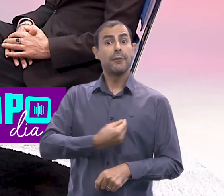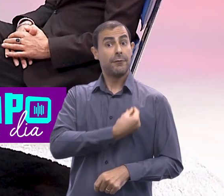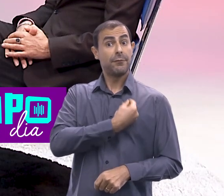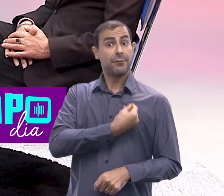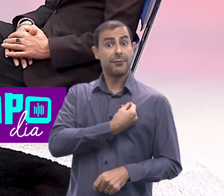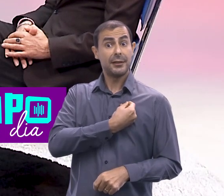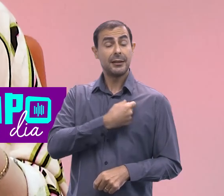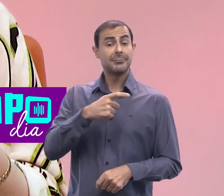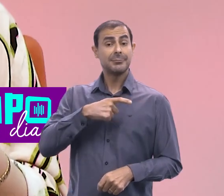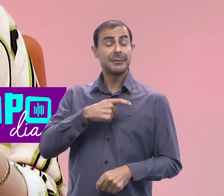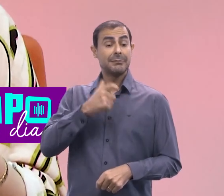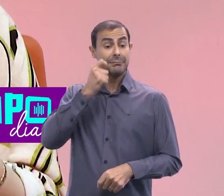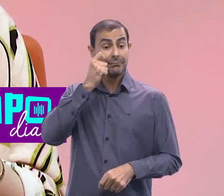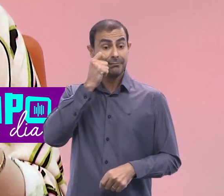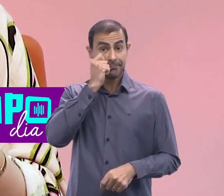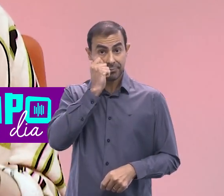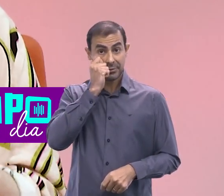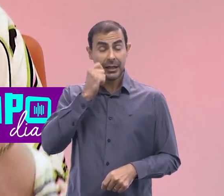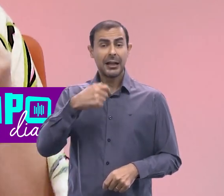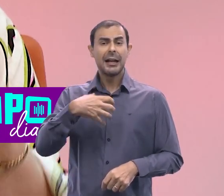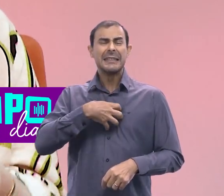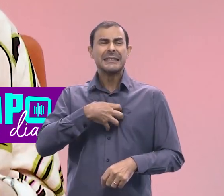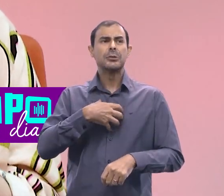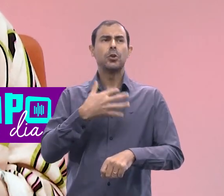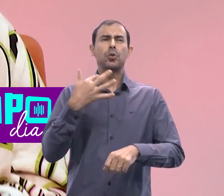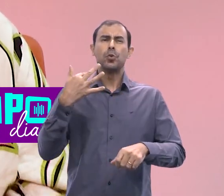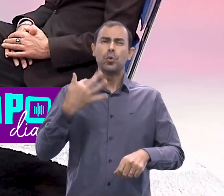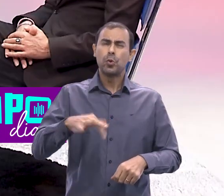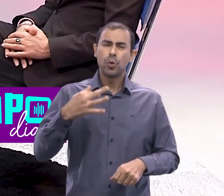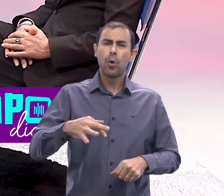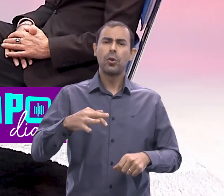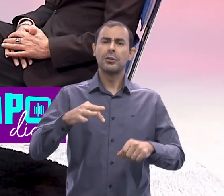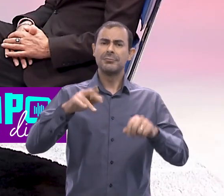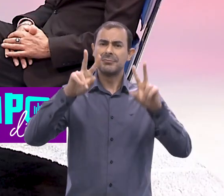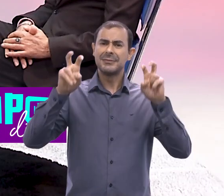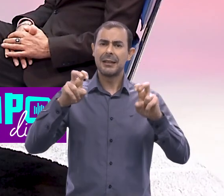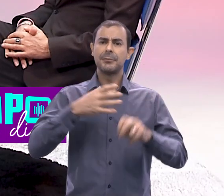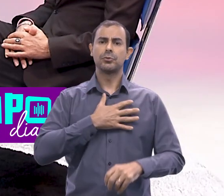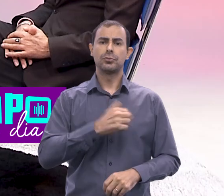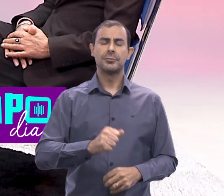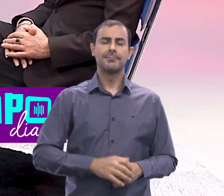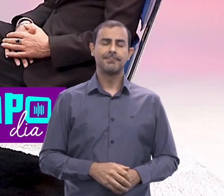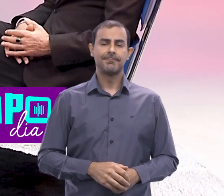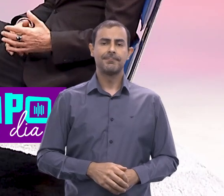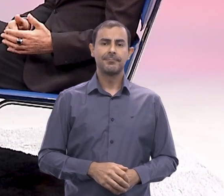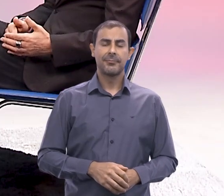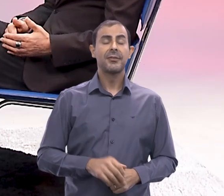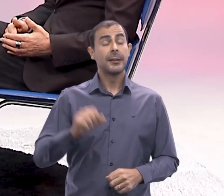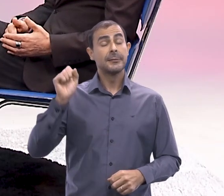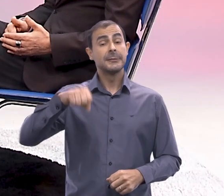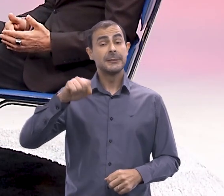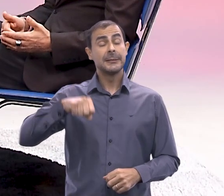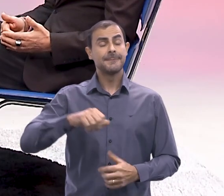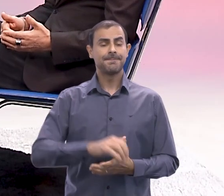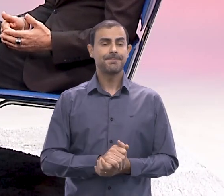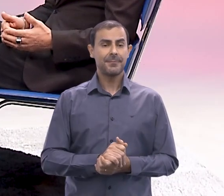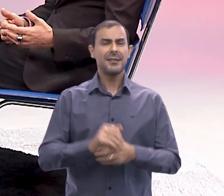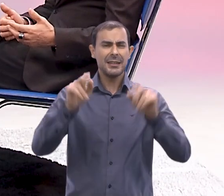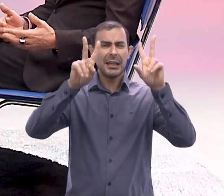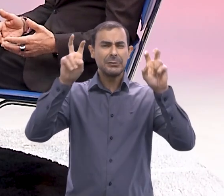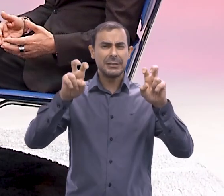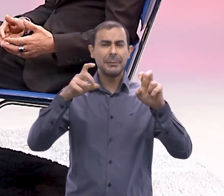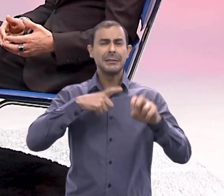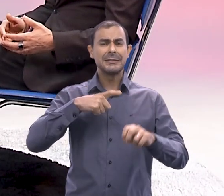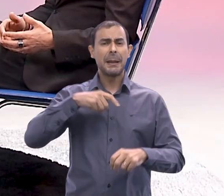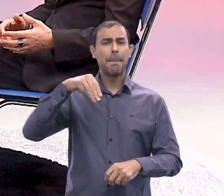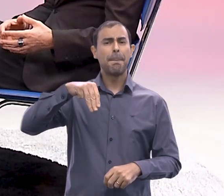que estão vivenciando ali na pele mesmo a dor em relação ao suicídio, né? Infelizmente, é um tema ainda cheio